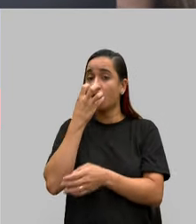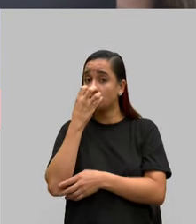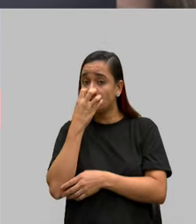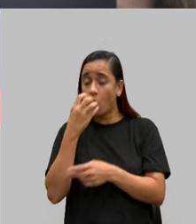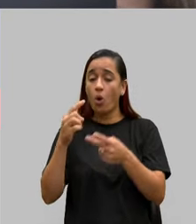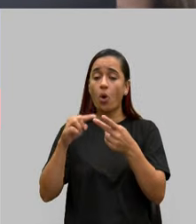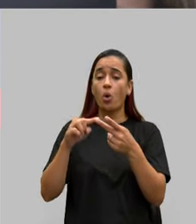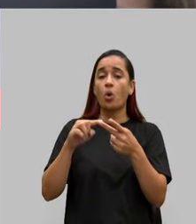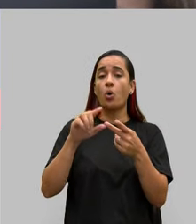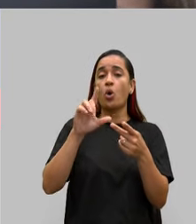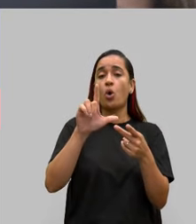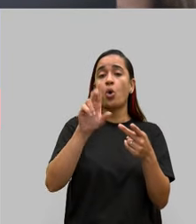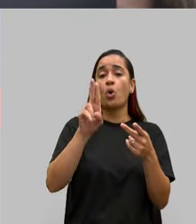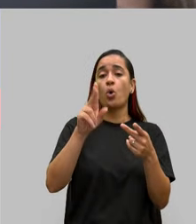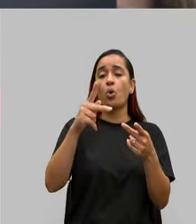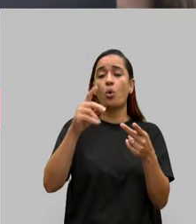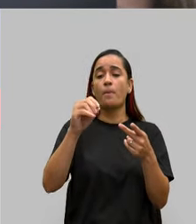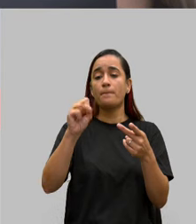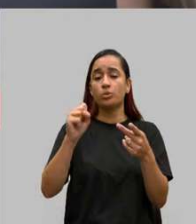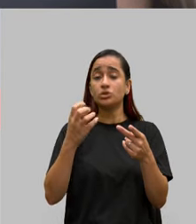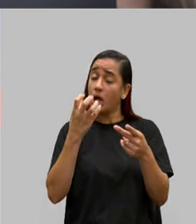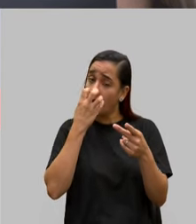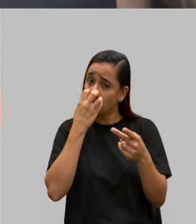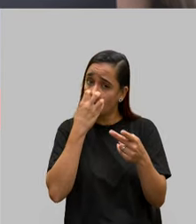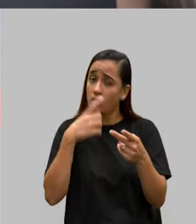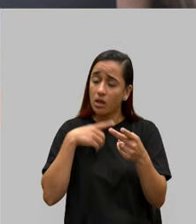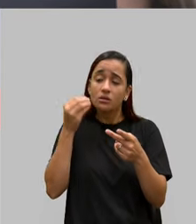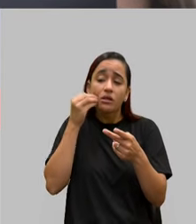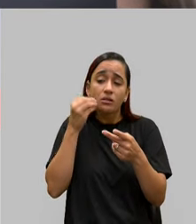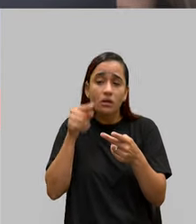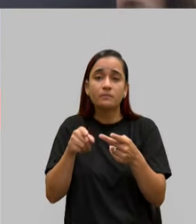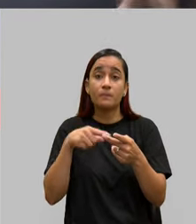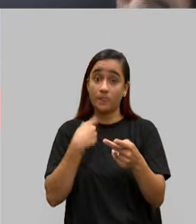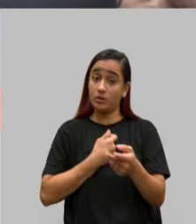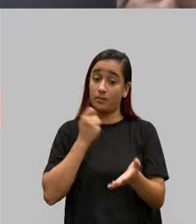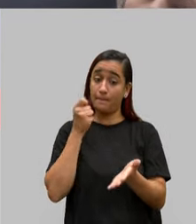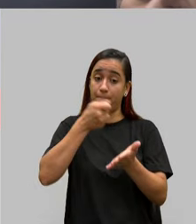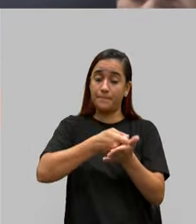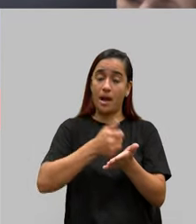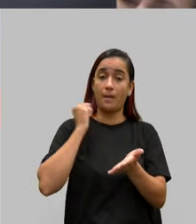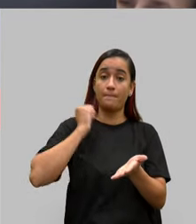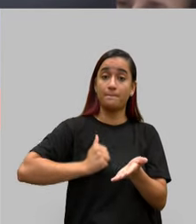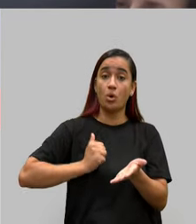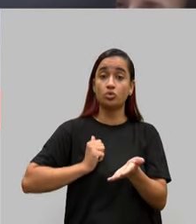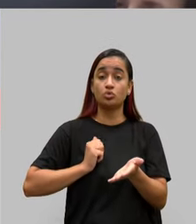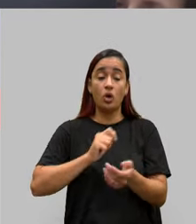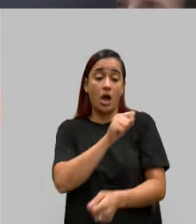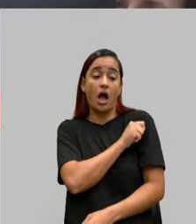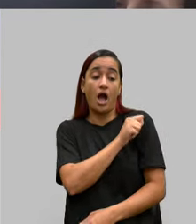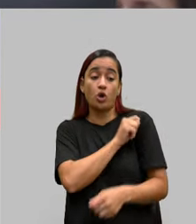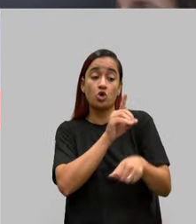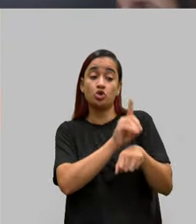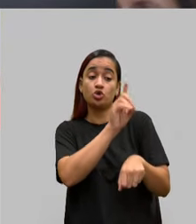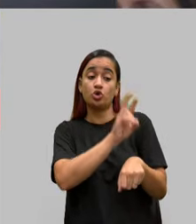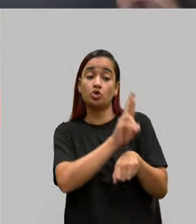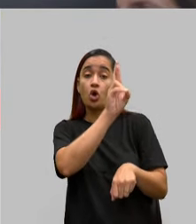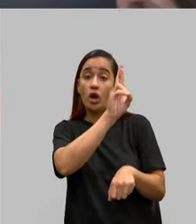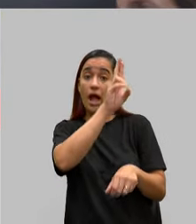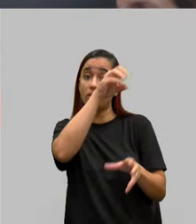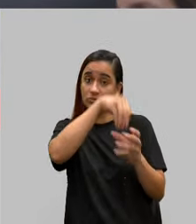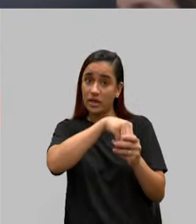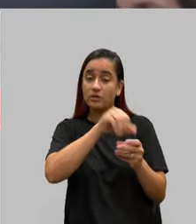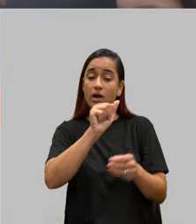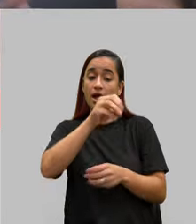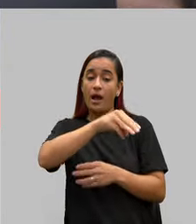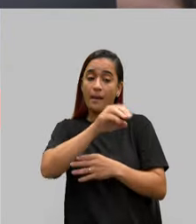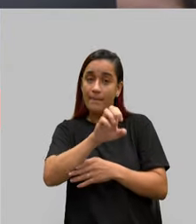gente paga bolsa da caps para alunos em doutorado dentro de um regime sem fins lucrativos mas o nosso